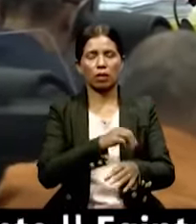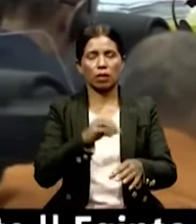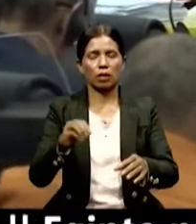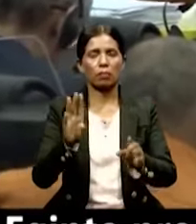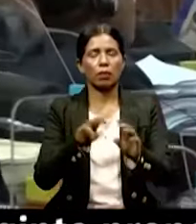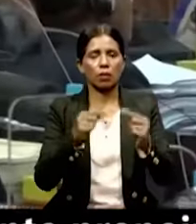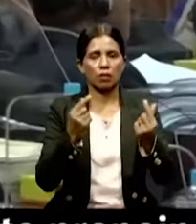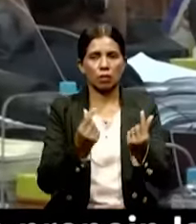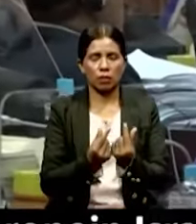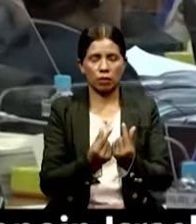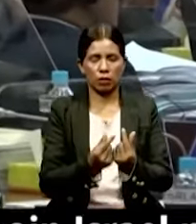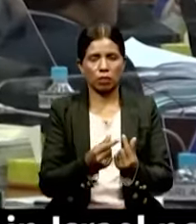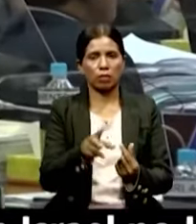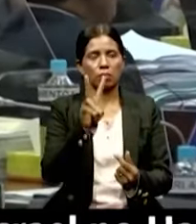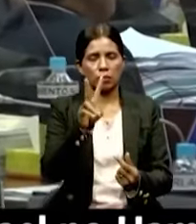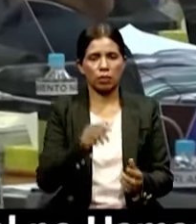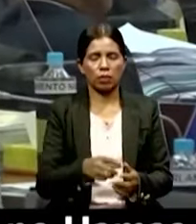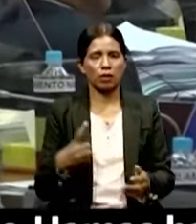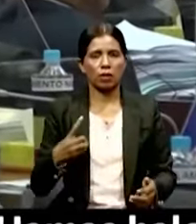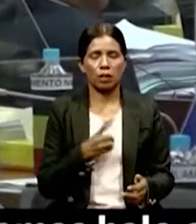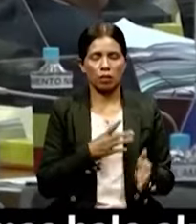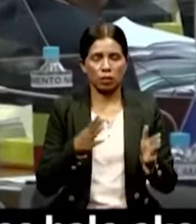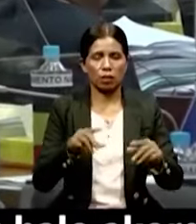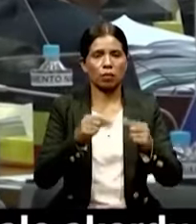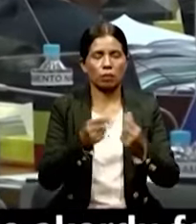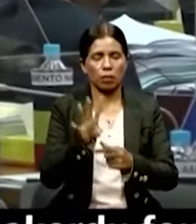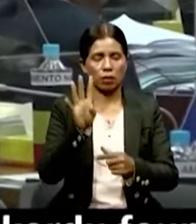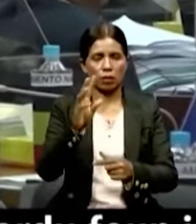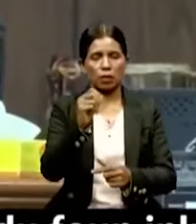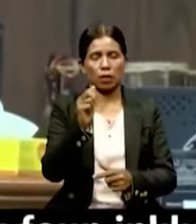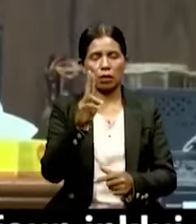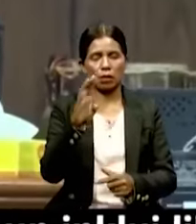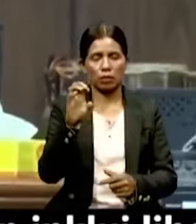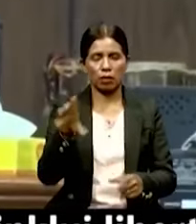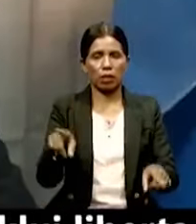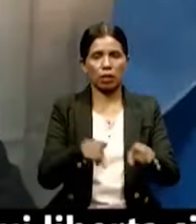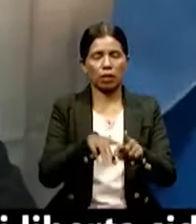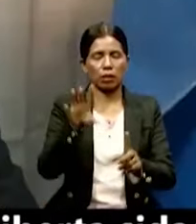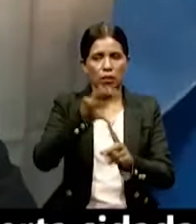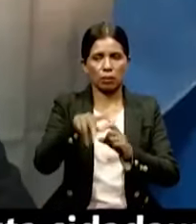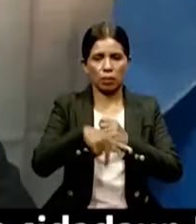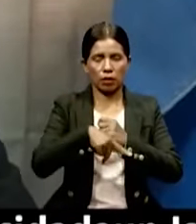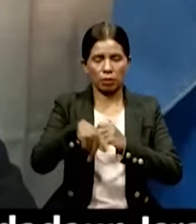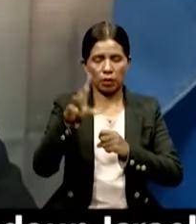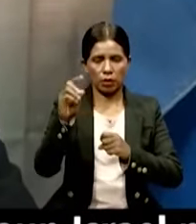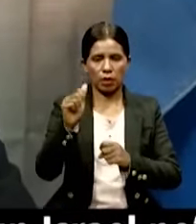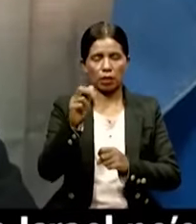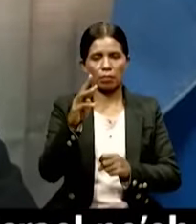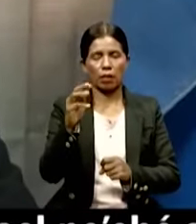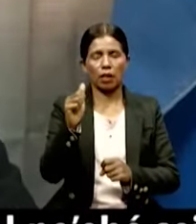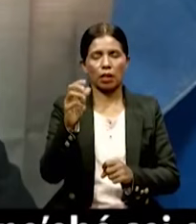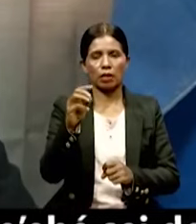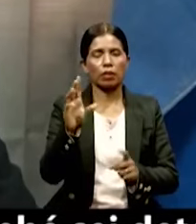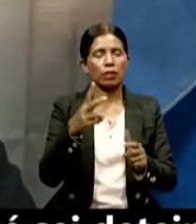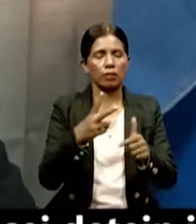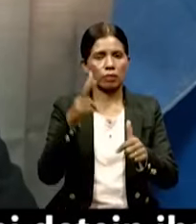pakote B voto a favor rua. Nune deputado husi pakote A Manuel Noronha eleito no dar sefi bancada PD no Armando Lopes vice